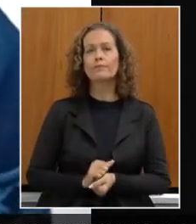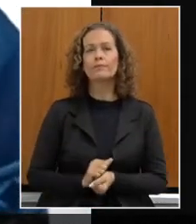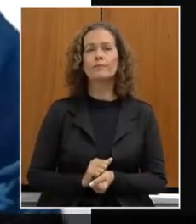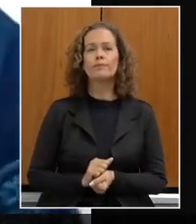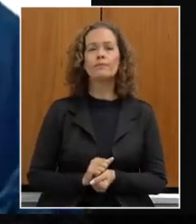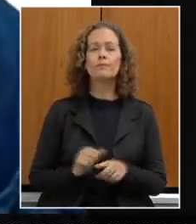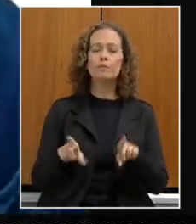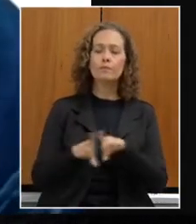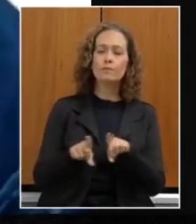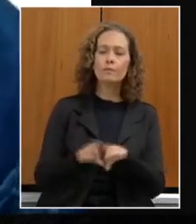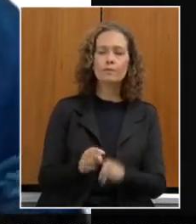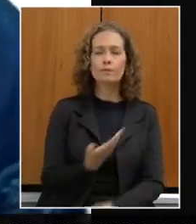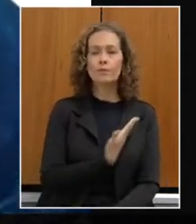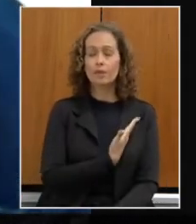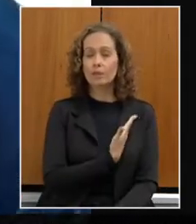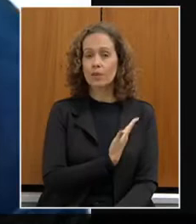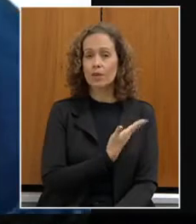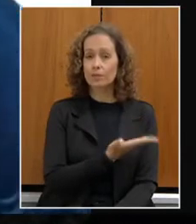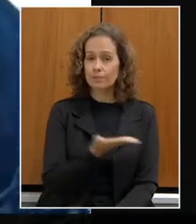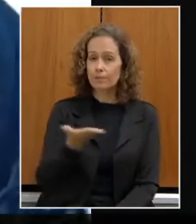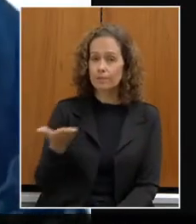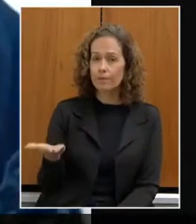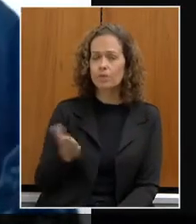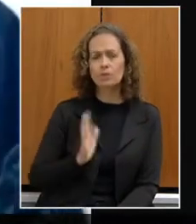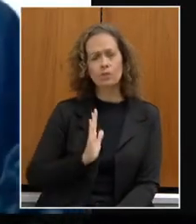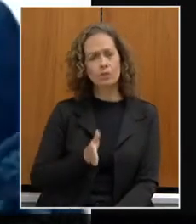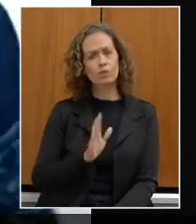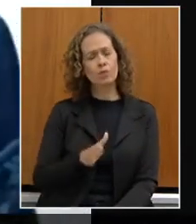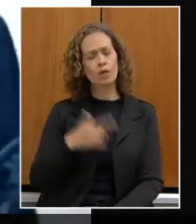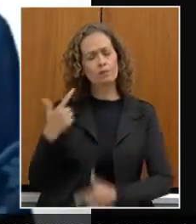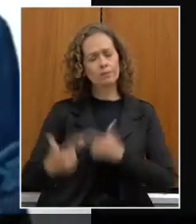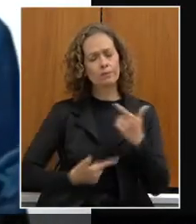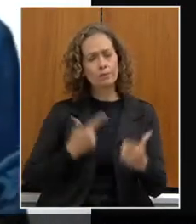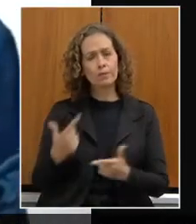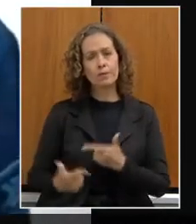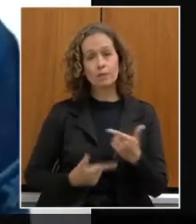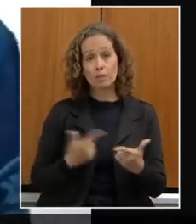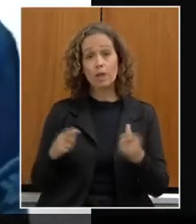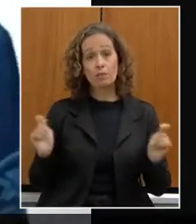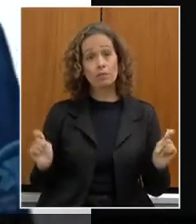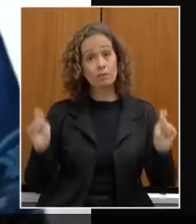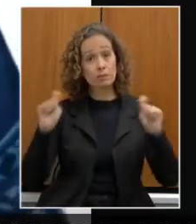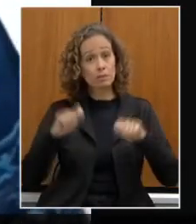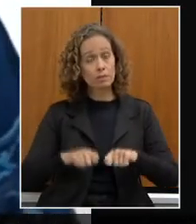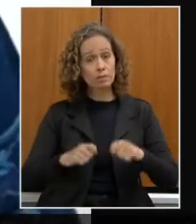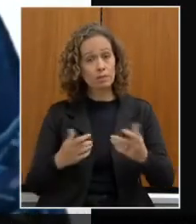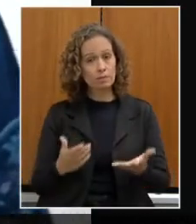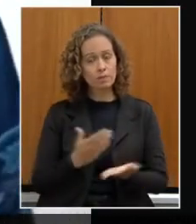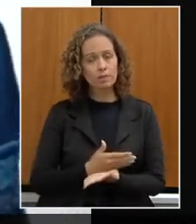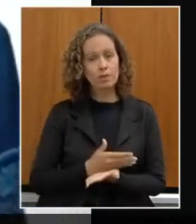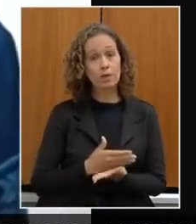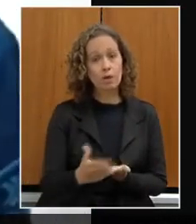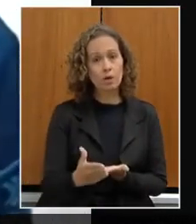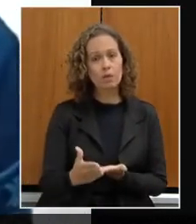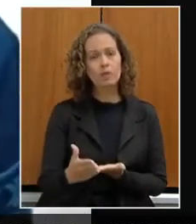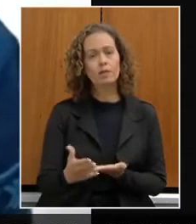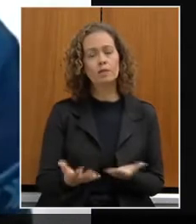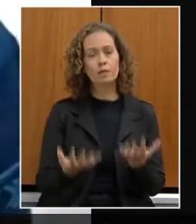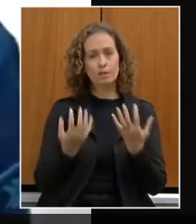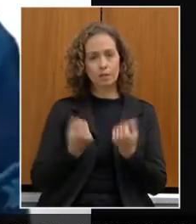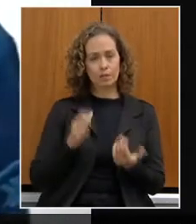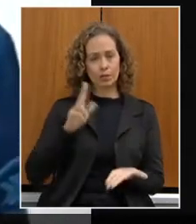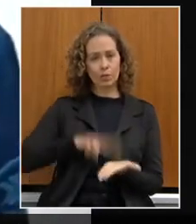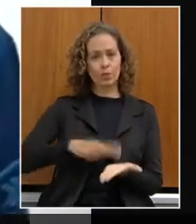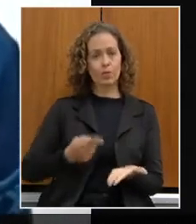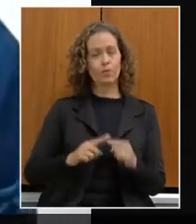amigo e tem desempenhado um papel eficiente a partir da hora que assumiu mas